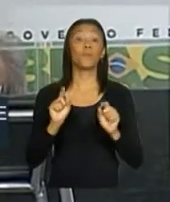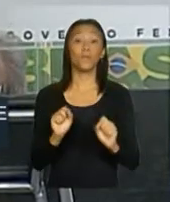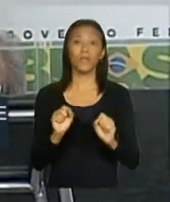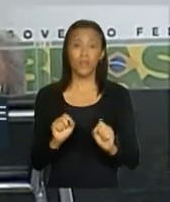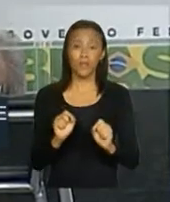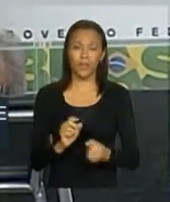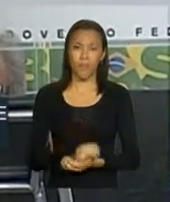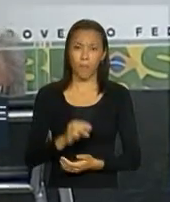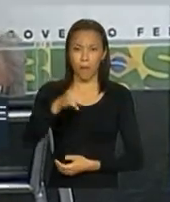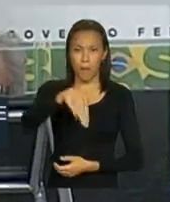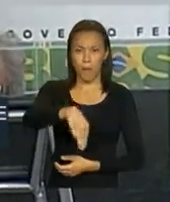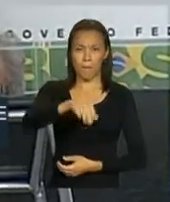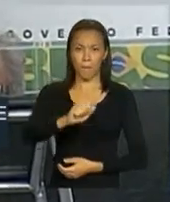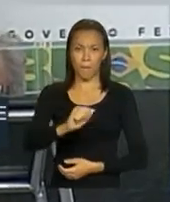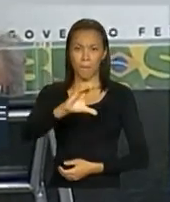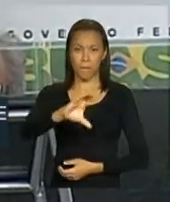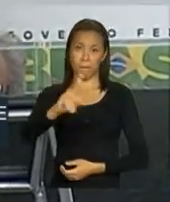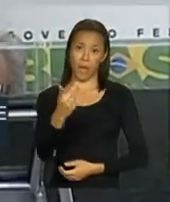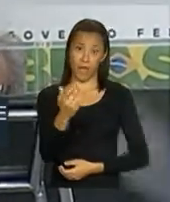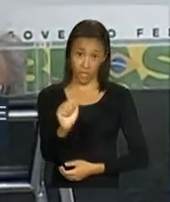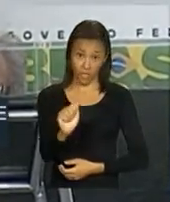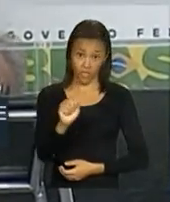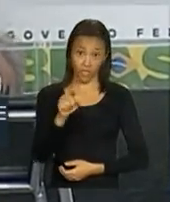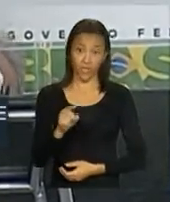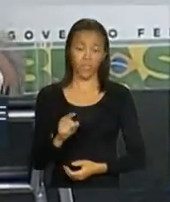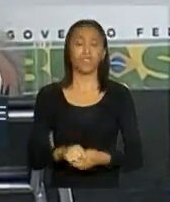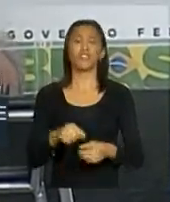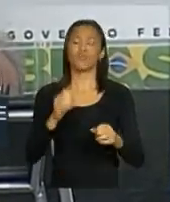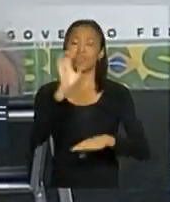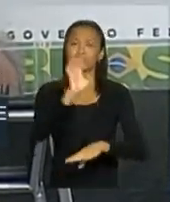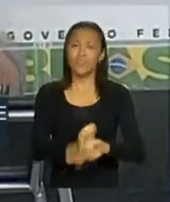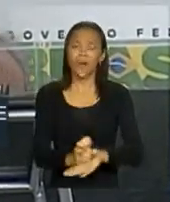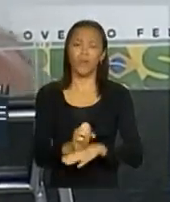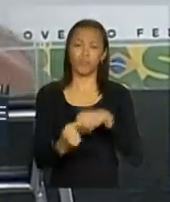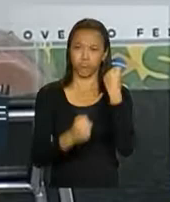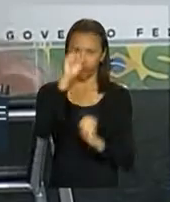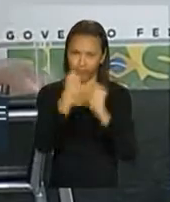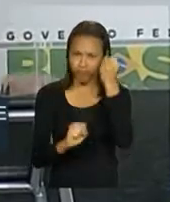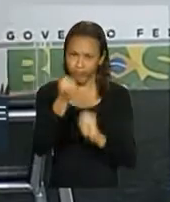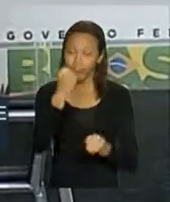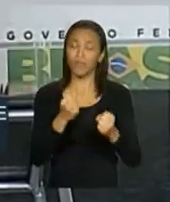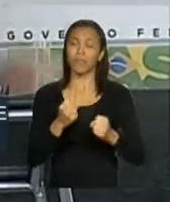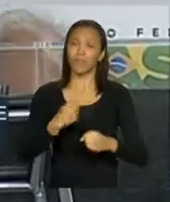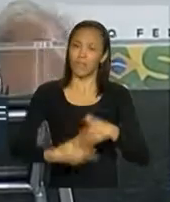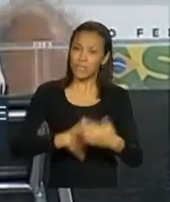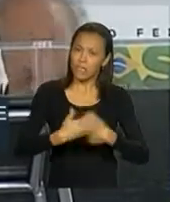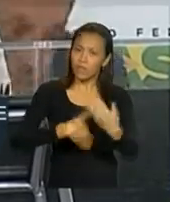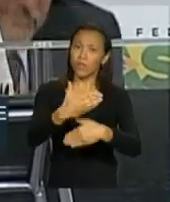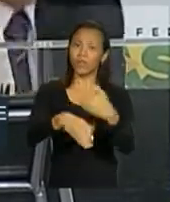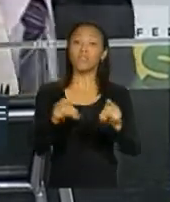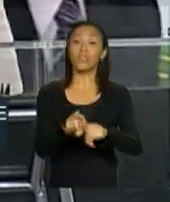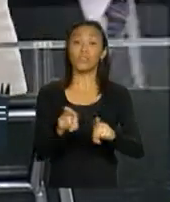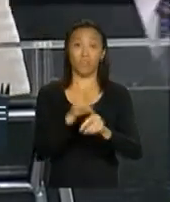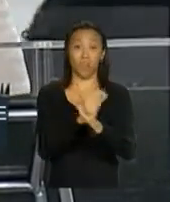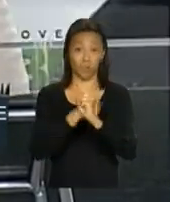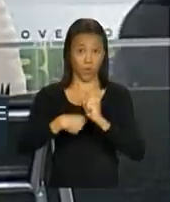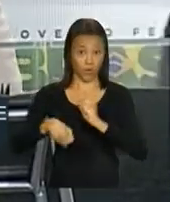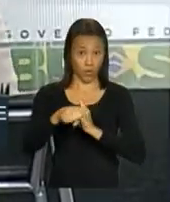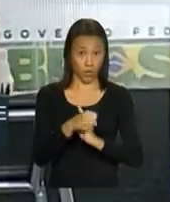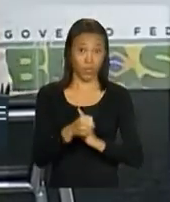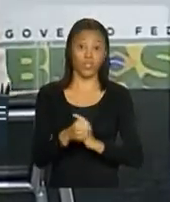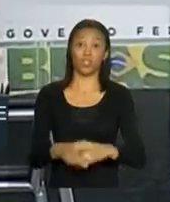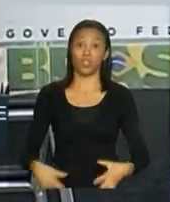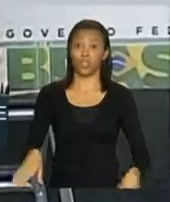rumo à condição de Estado industrializado, desenvolvido e socialmente mais